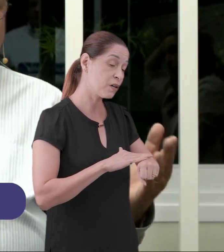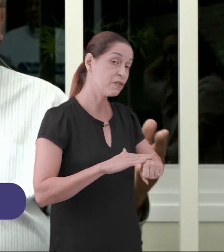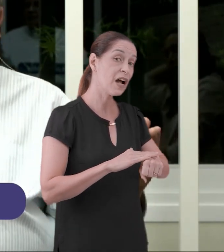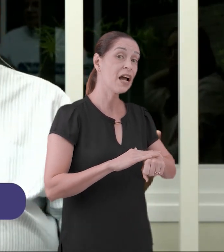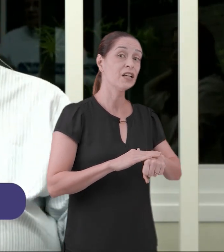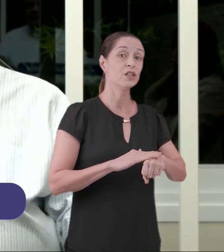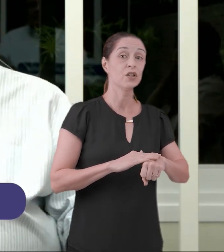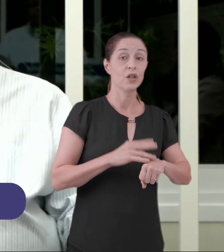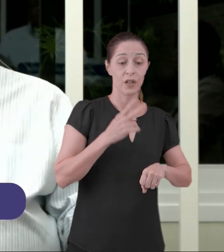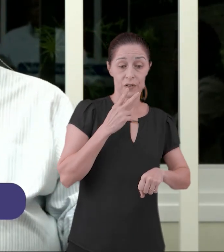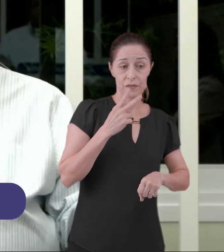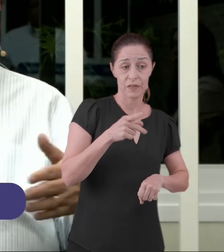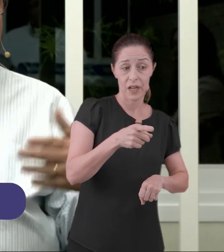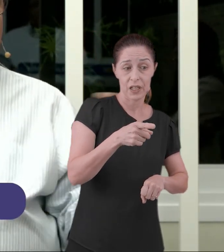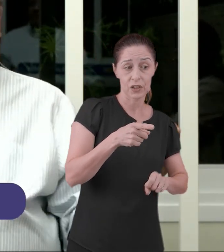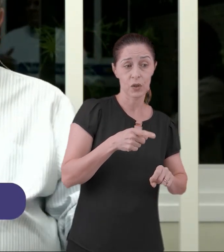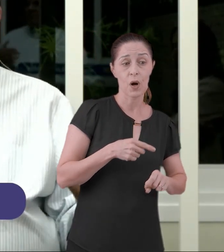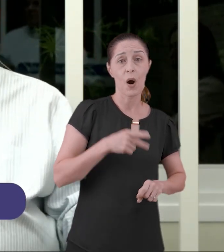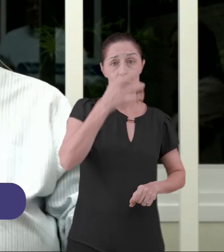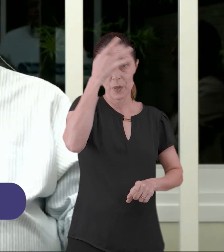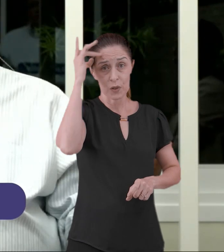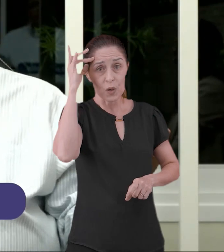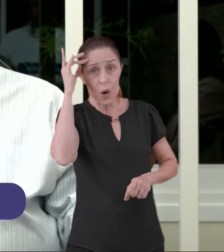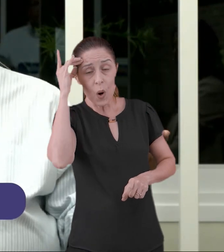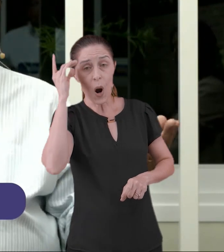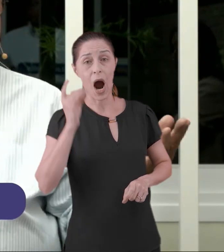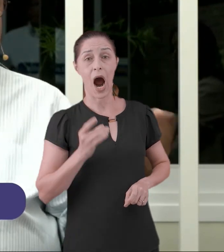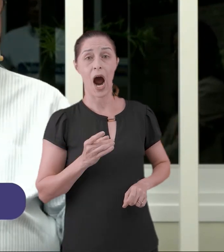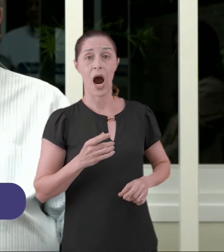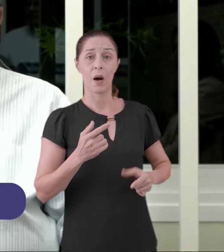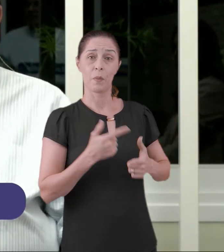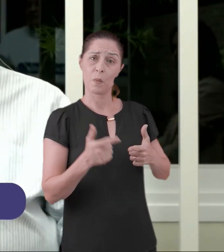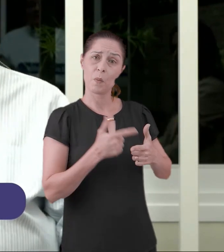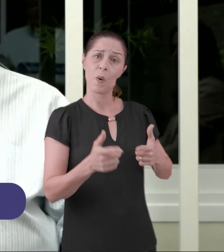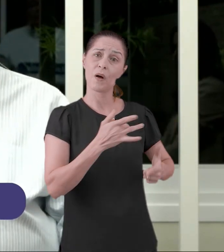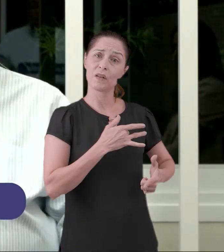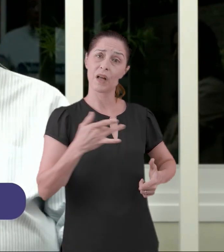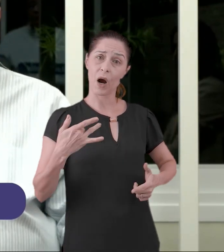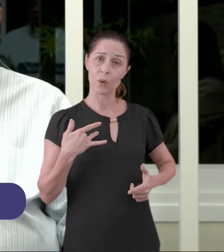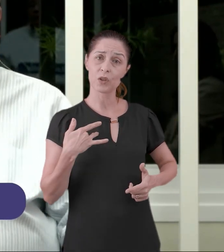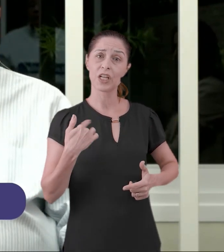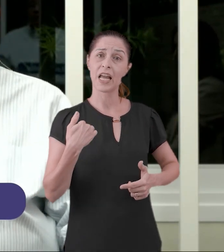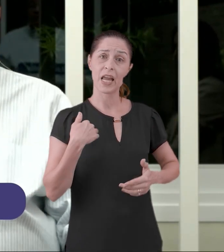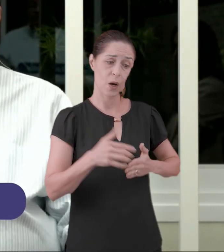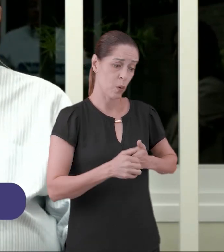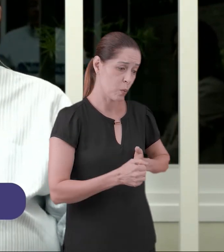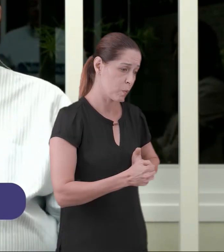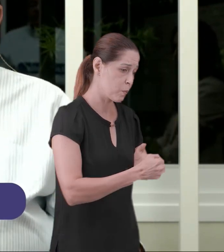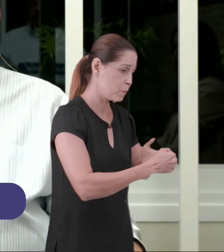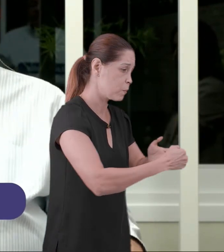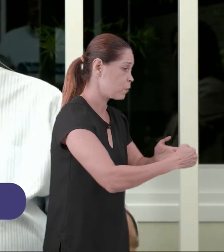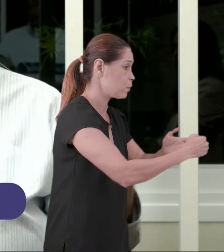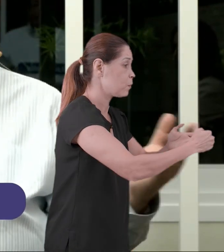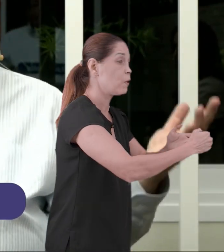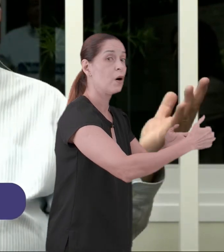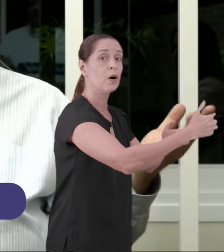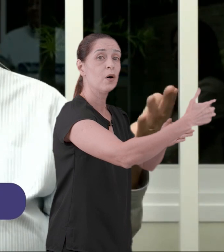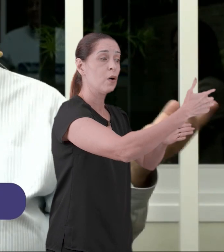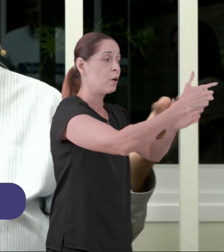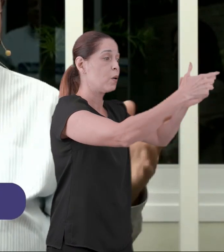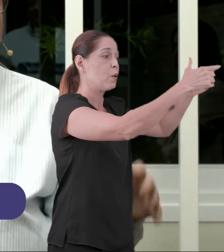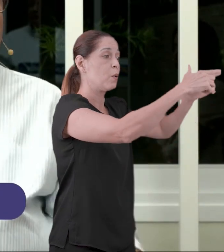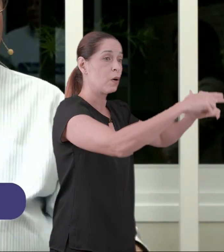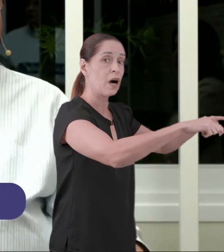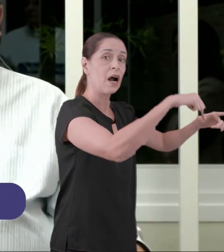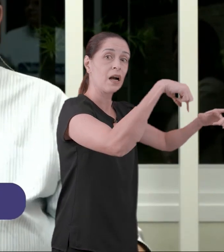né, eu encaminho, né? Nós temos, a nossa igreja aqui tem um consultório médico, né? E alguém veio me perguntar, pastor, por